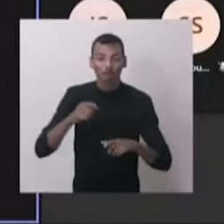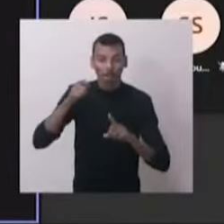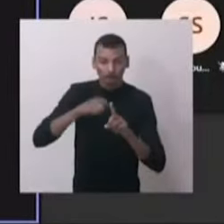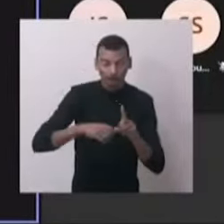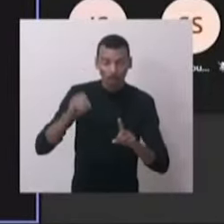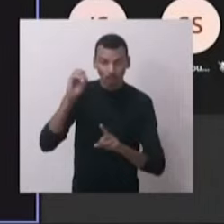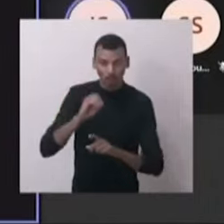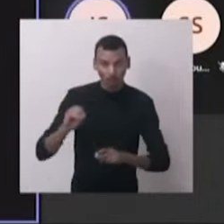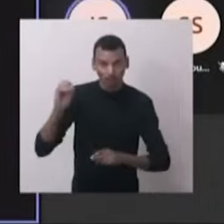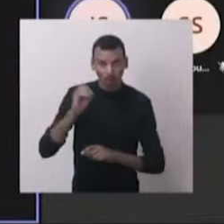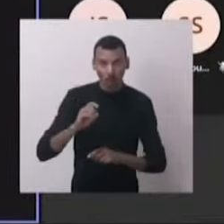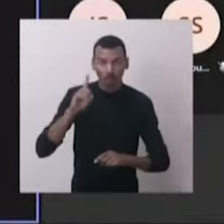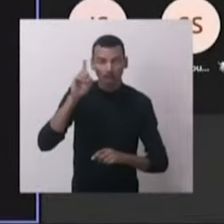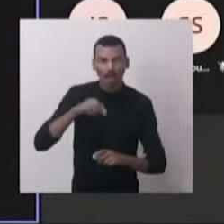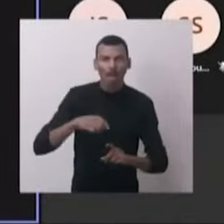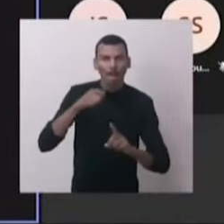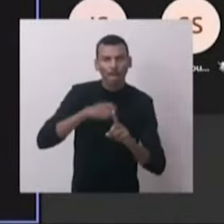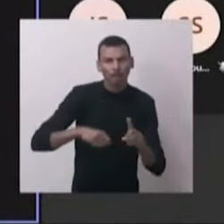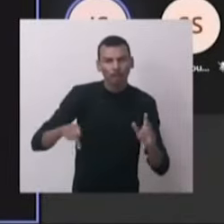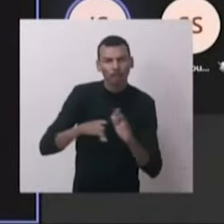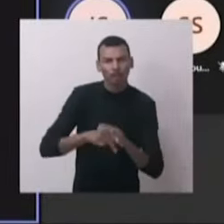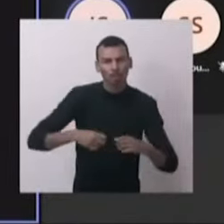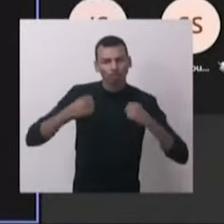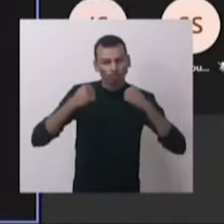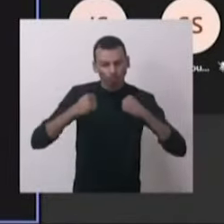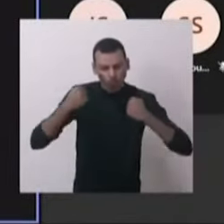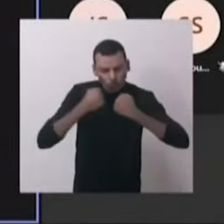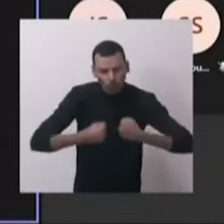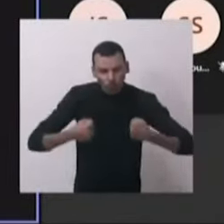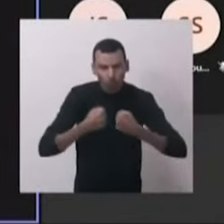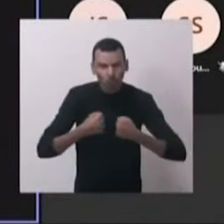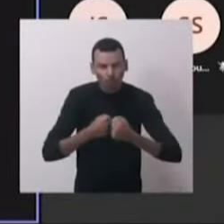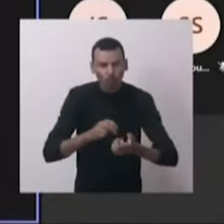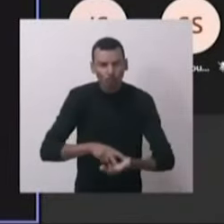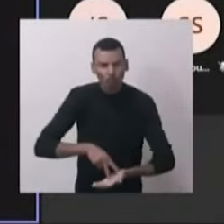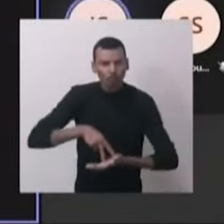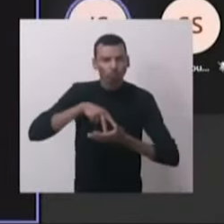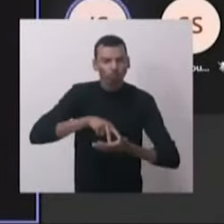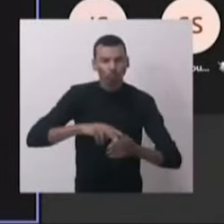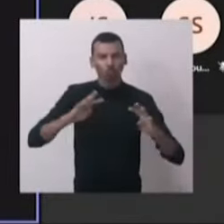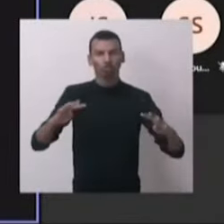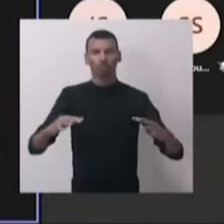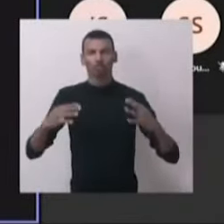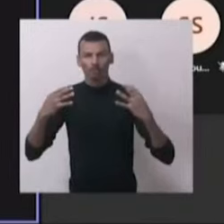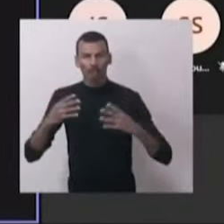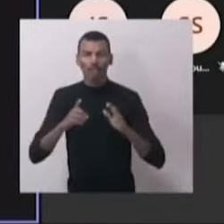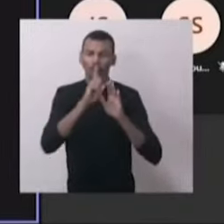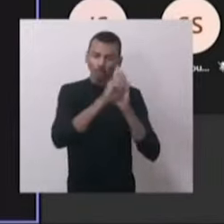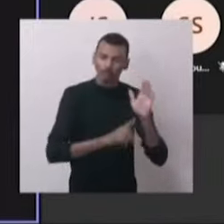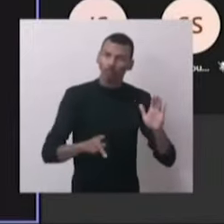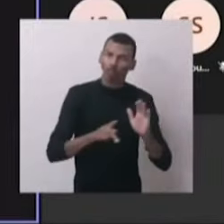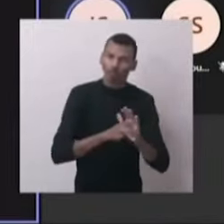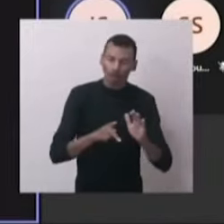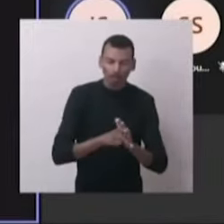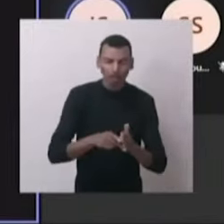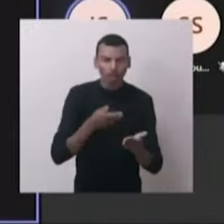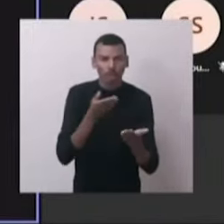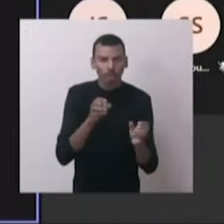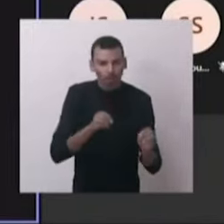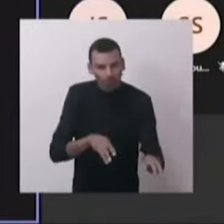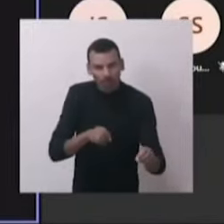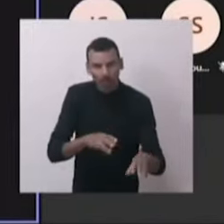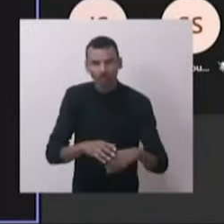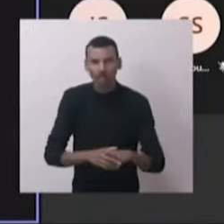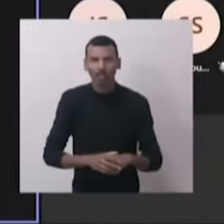outubro é um mês de luta, de resistência, de visibilidade do direito à educação, que tem sido